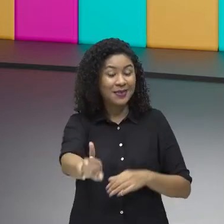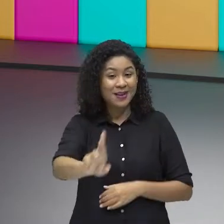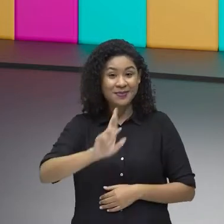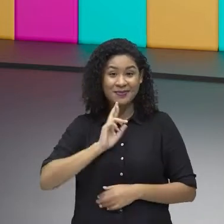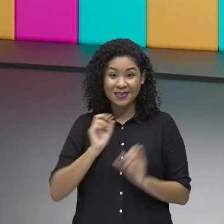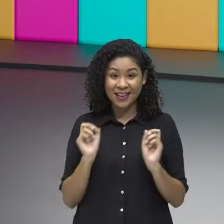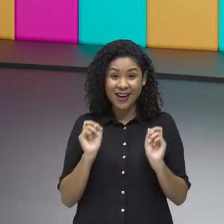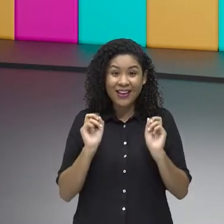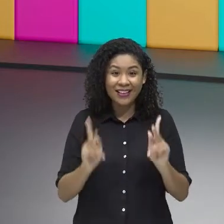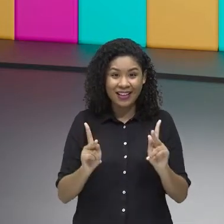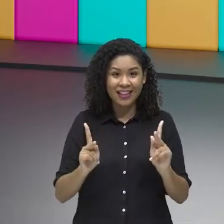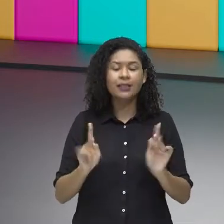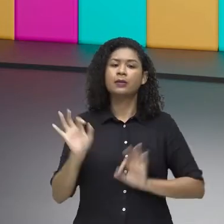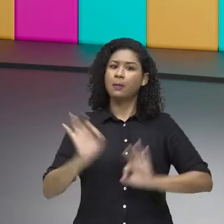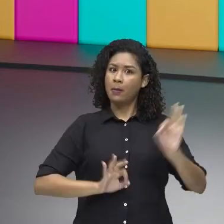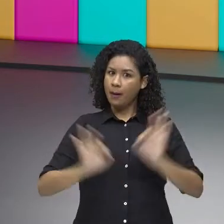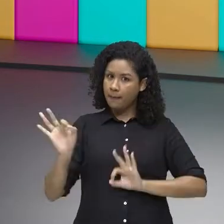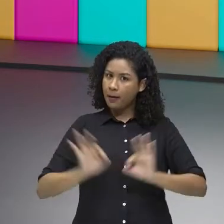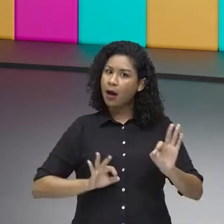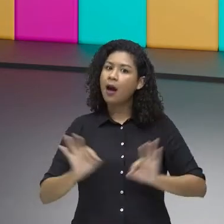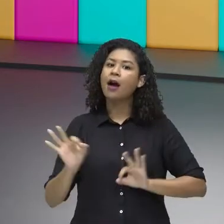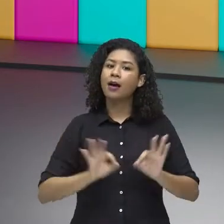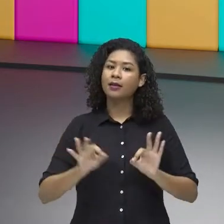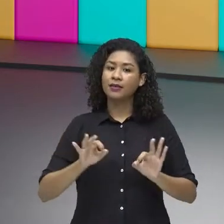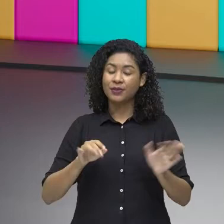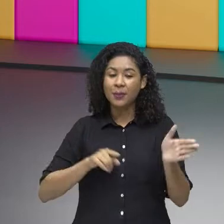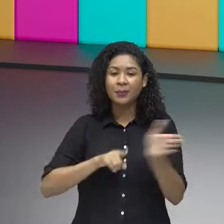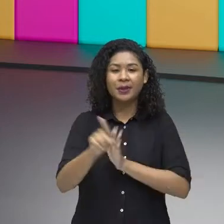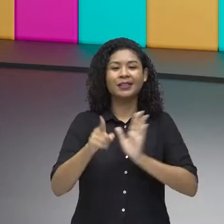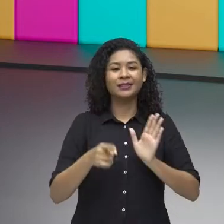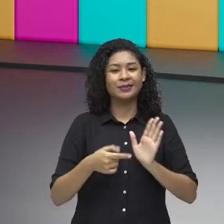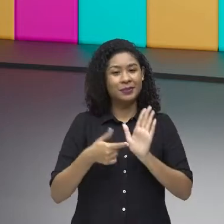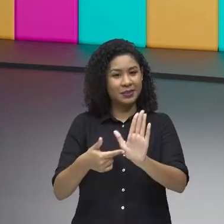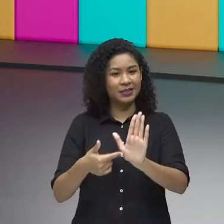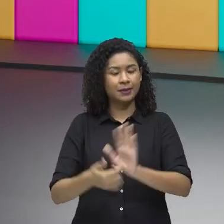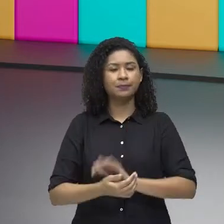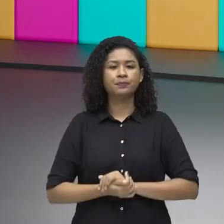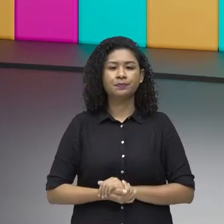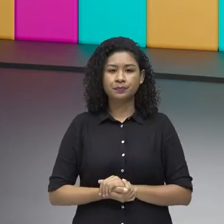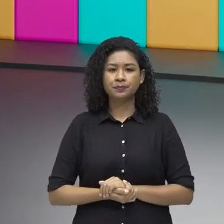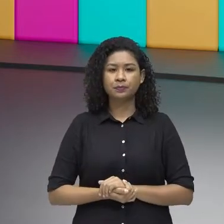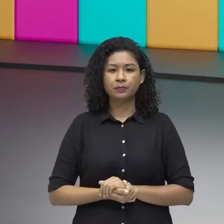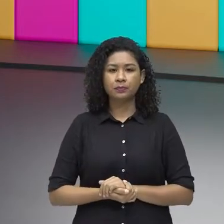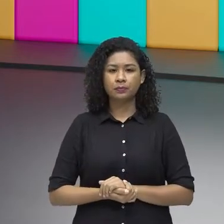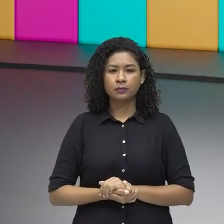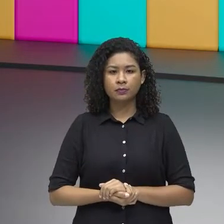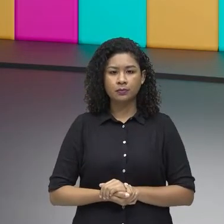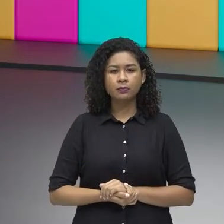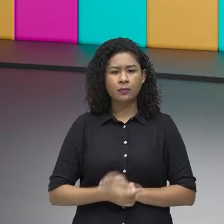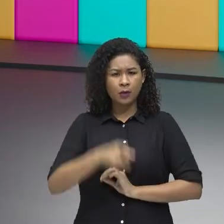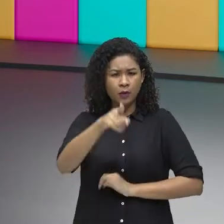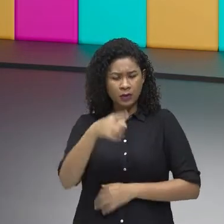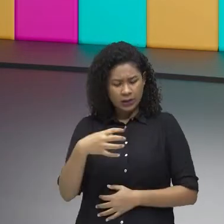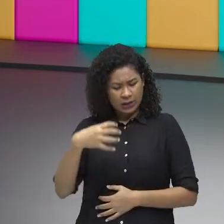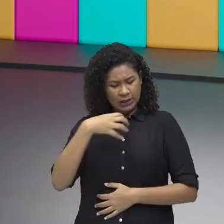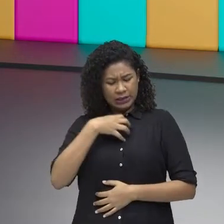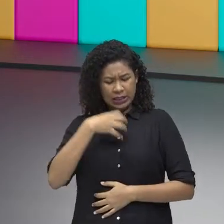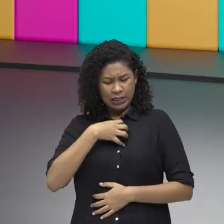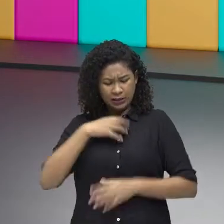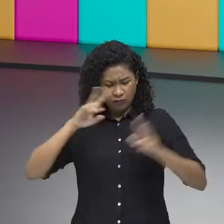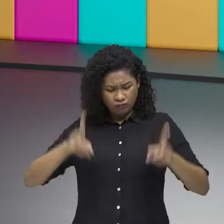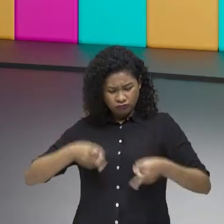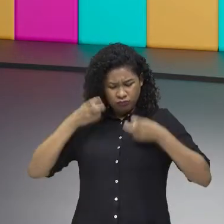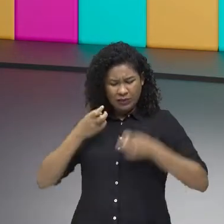enquete. Se preparem aí que a gente vai lançar a pergunta e a pergunta é assim. Você reconhece o que sente?